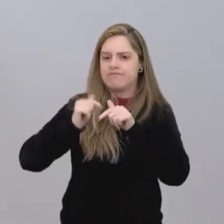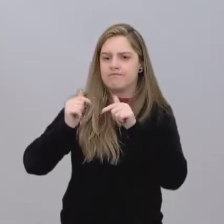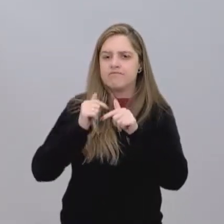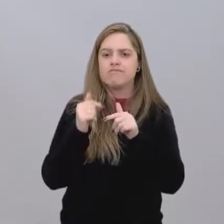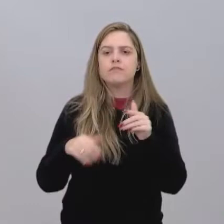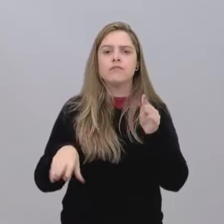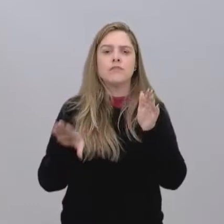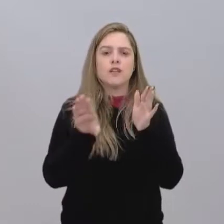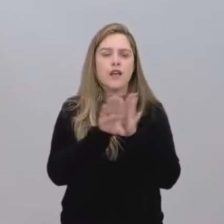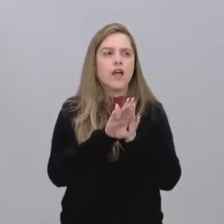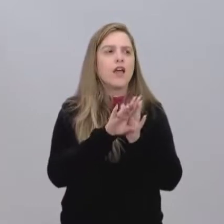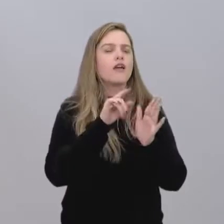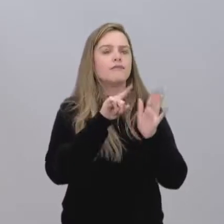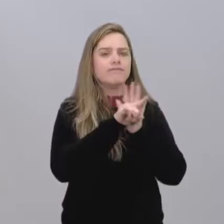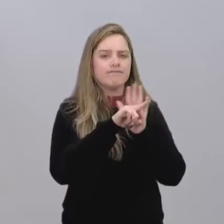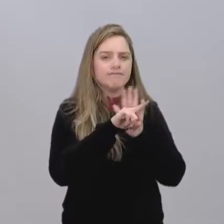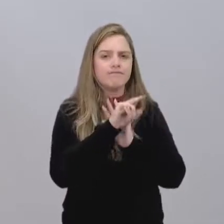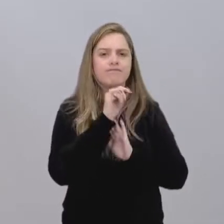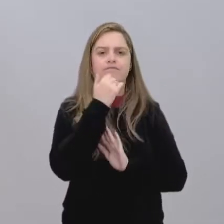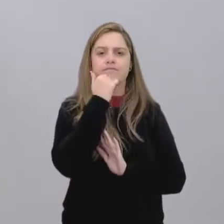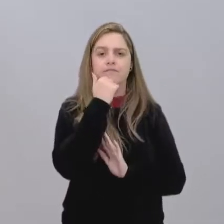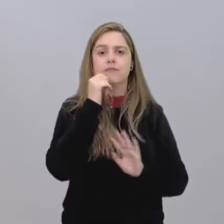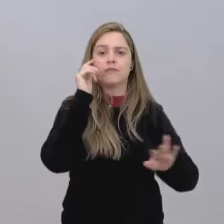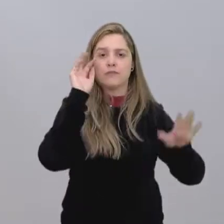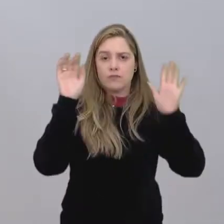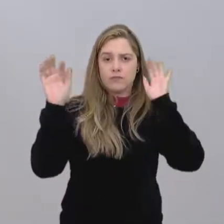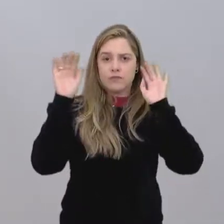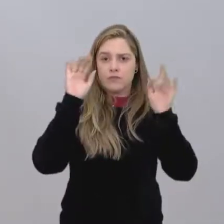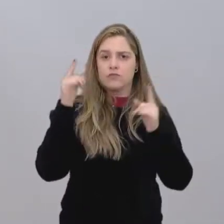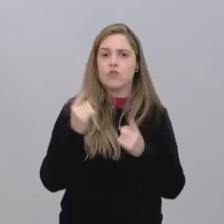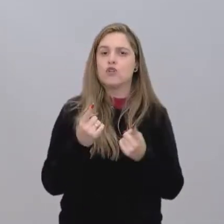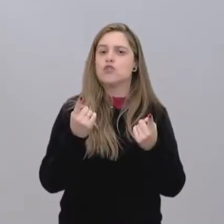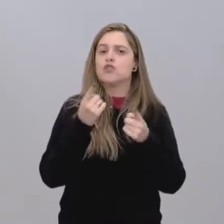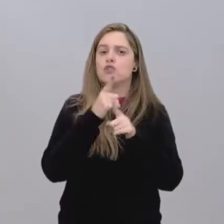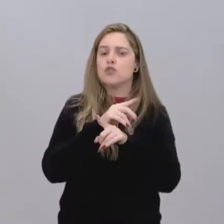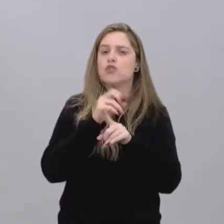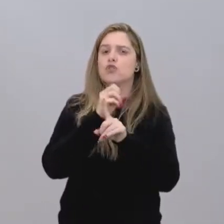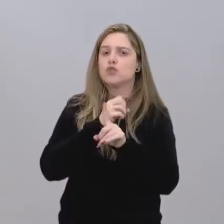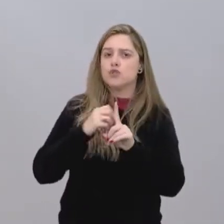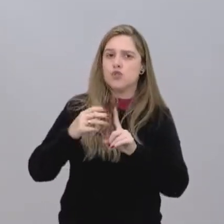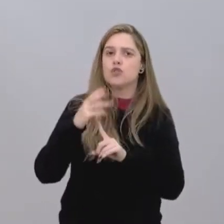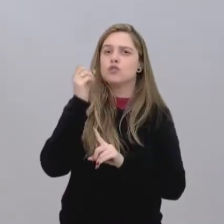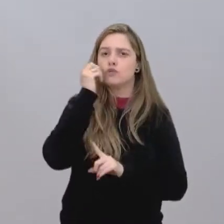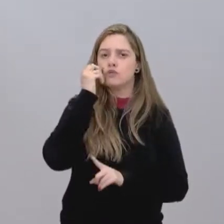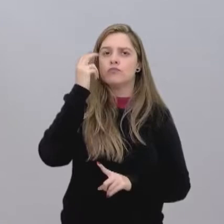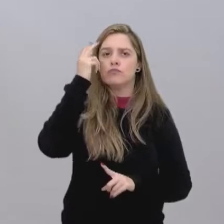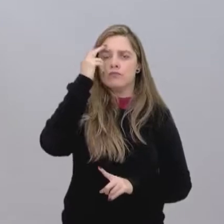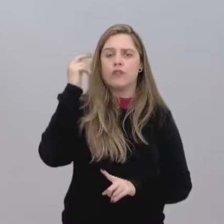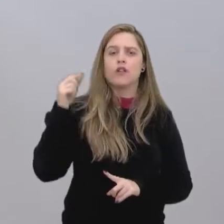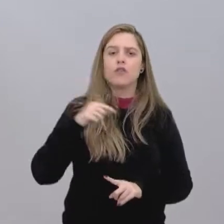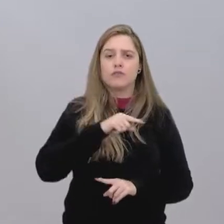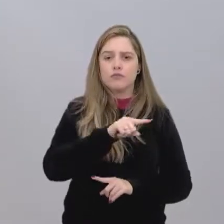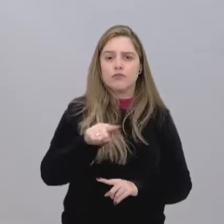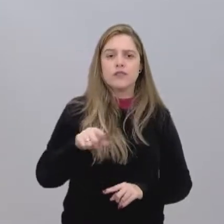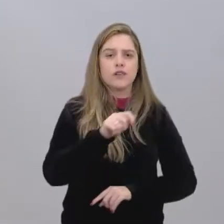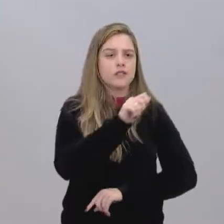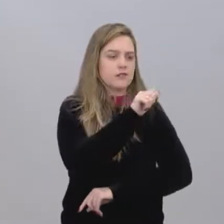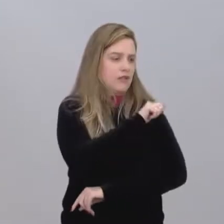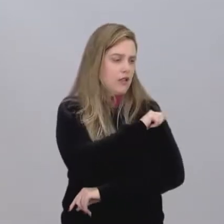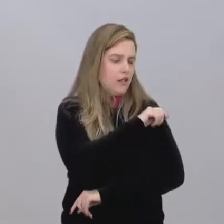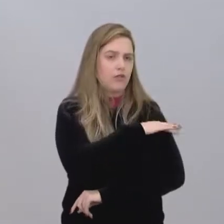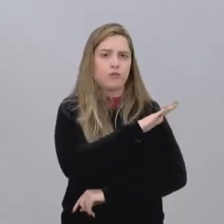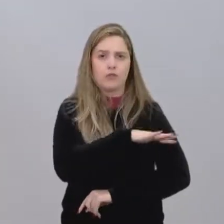investigação científica e a mediação e intervenção sociocultural, para que vocês, alunos,